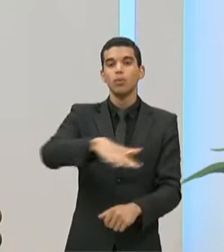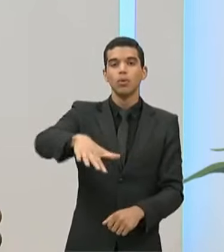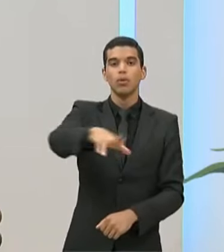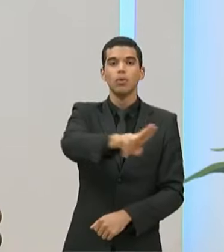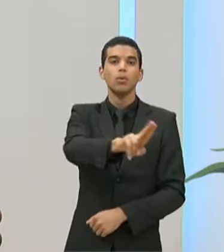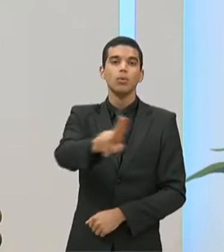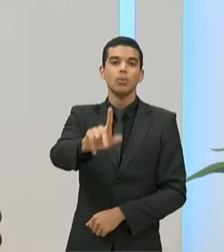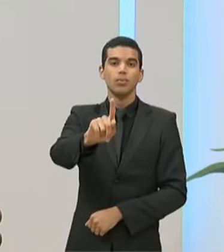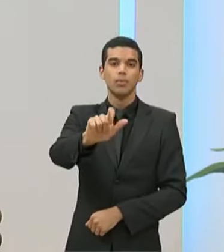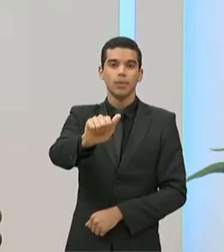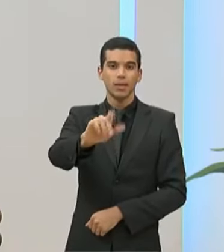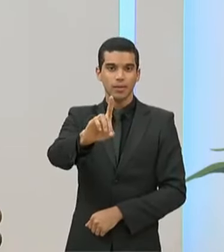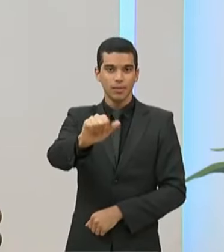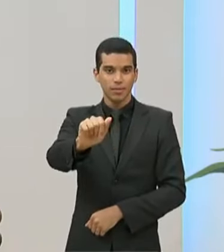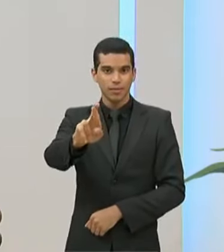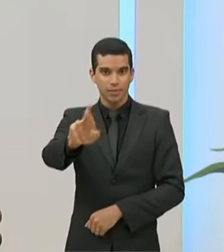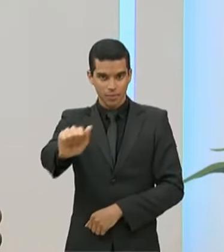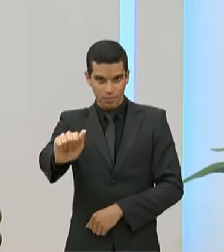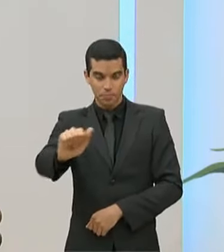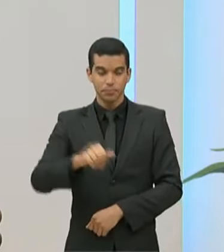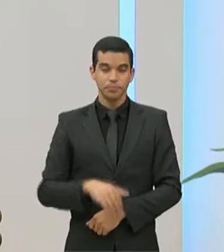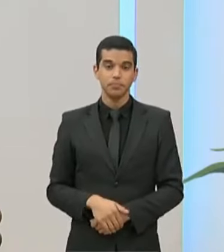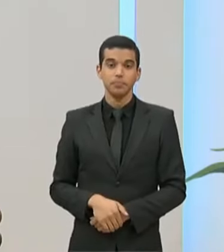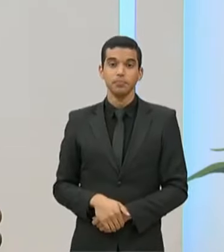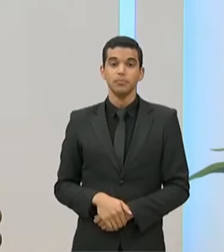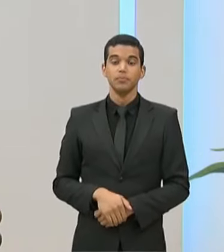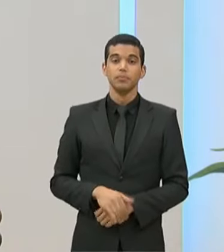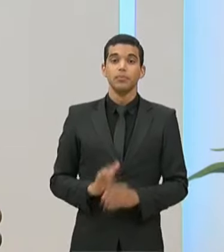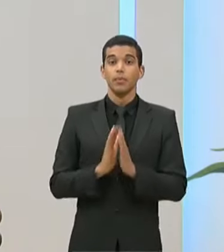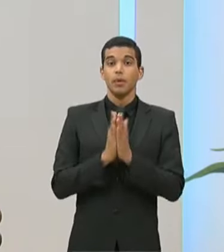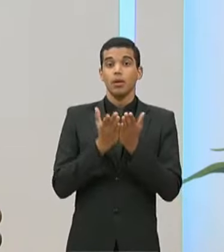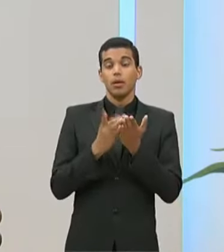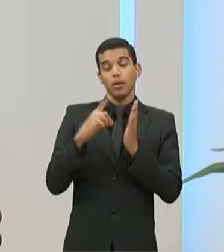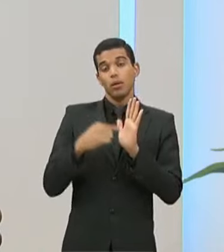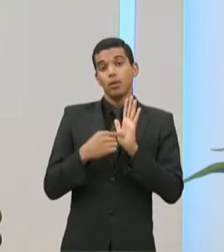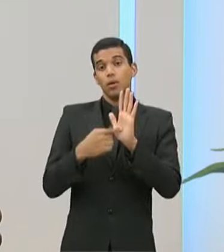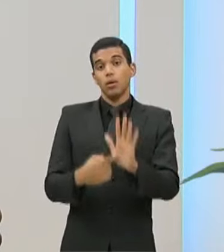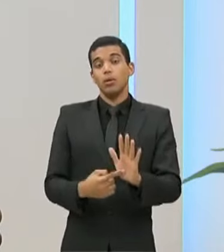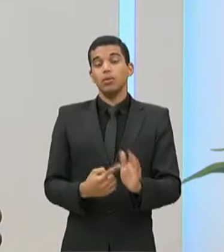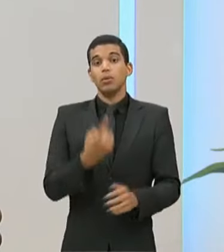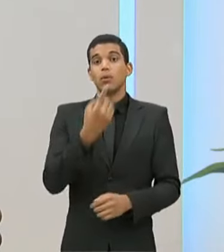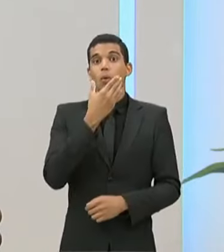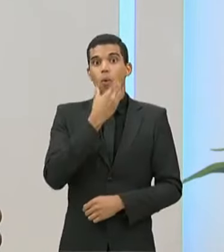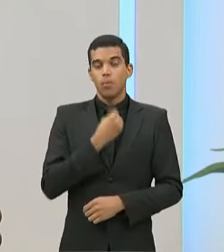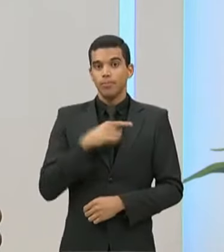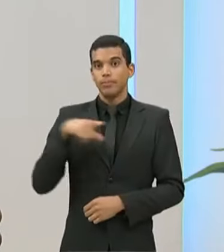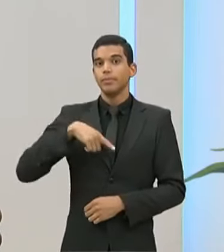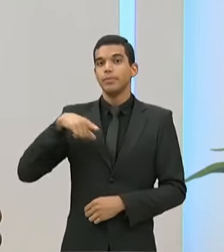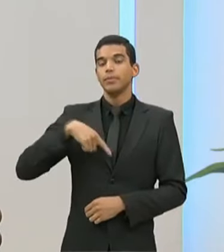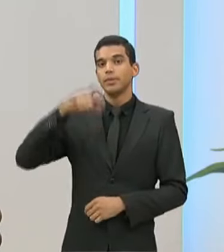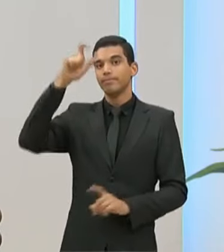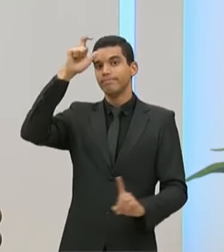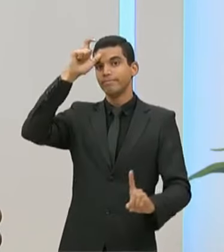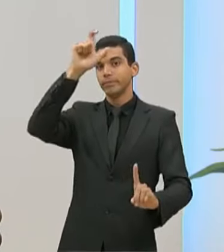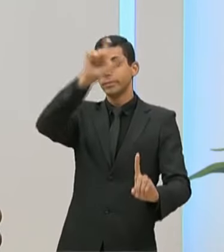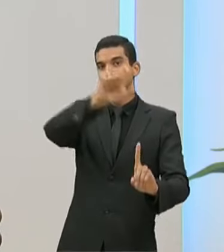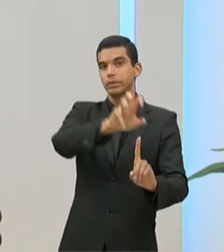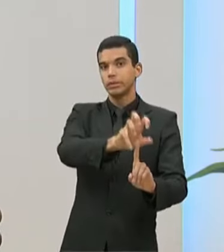E a Bíblia faz menção de um homem que era possesso, e